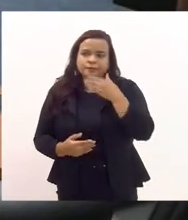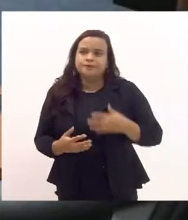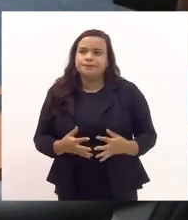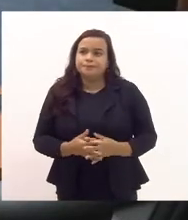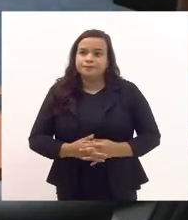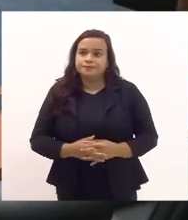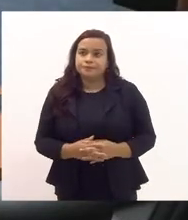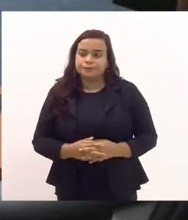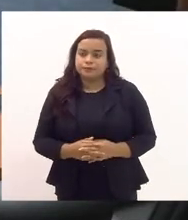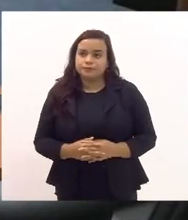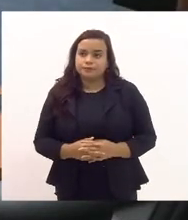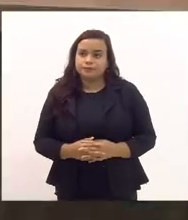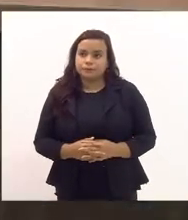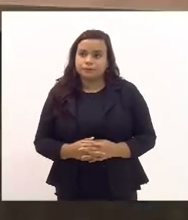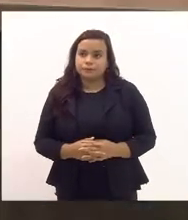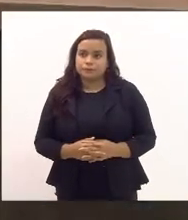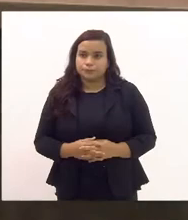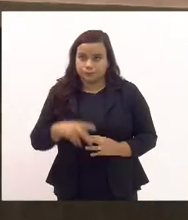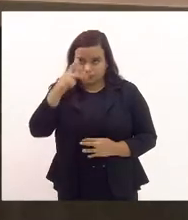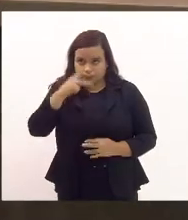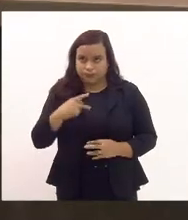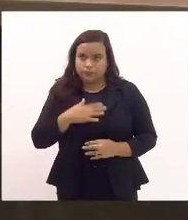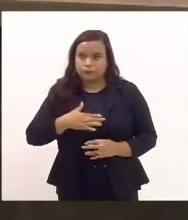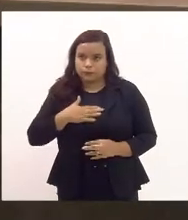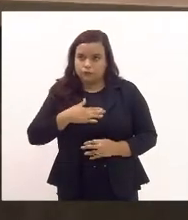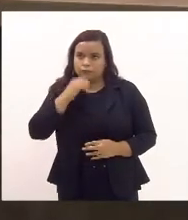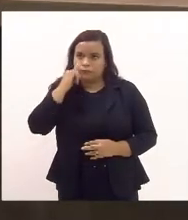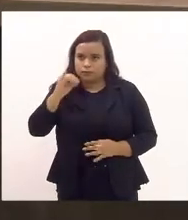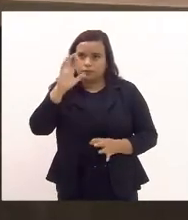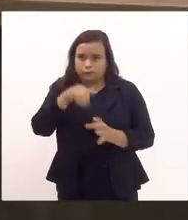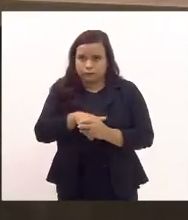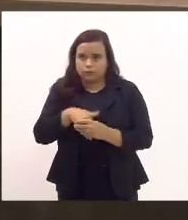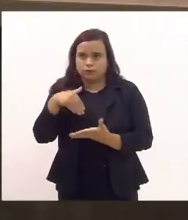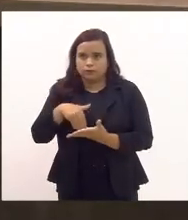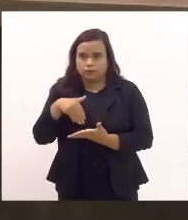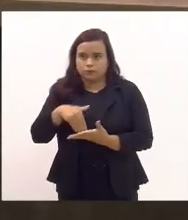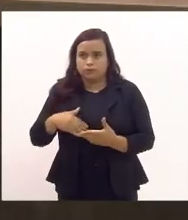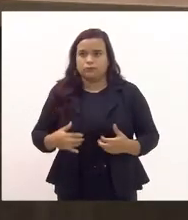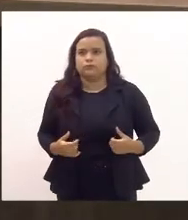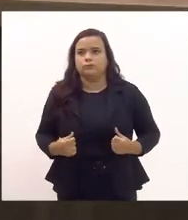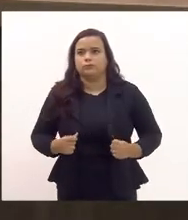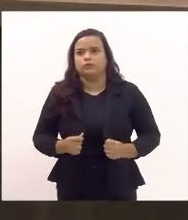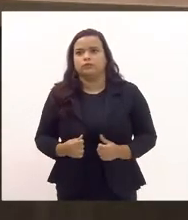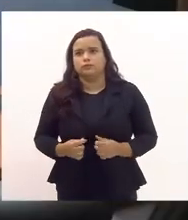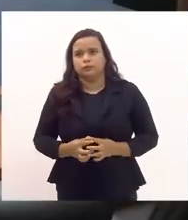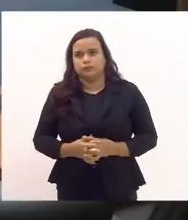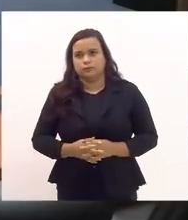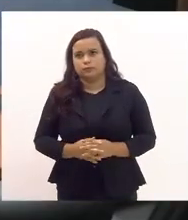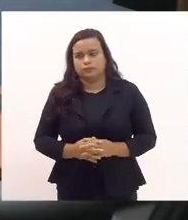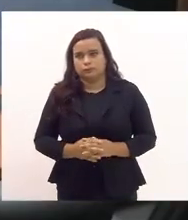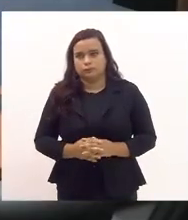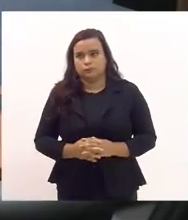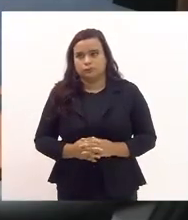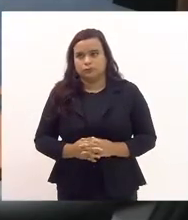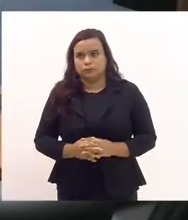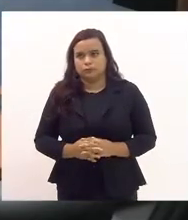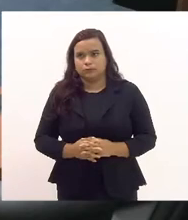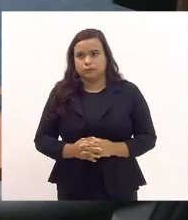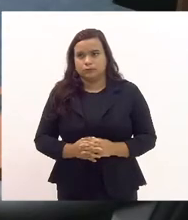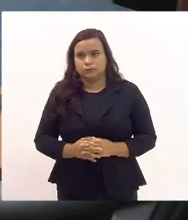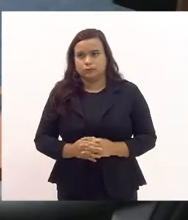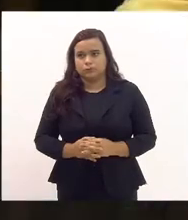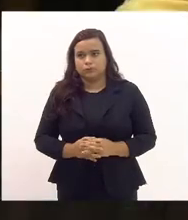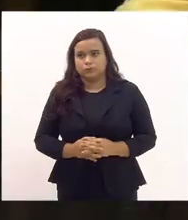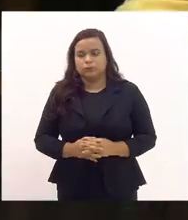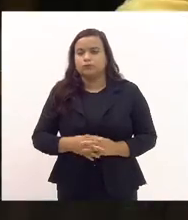o presidente eu gostaria de declarar voto ao final eu não quero declarar